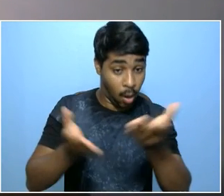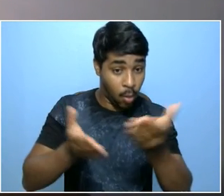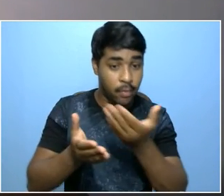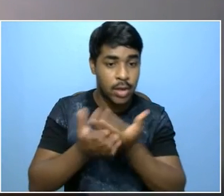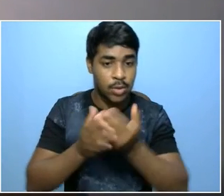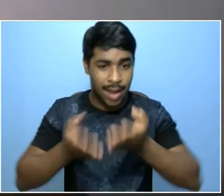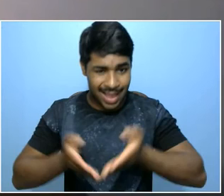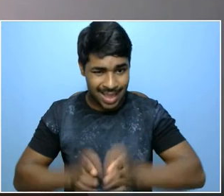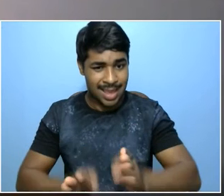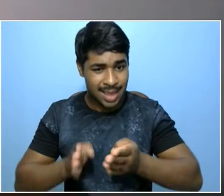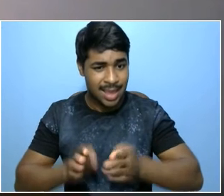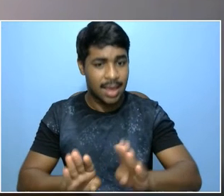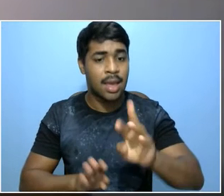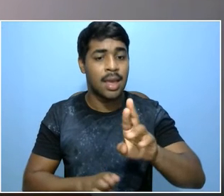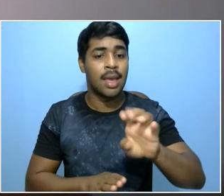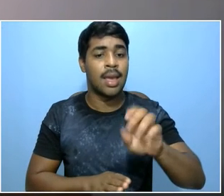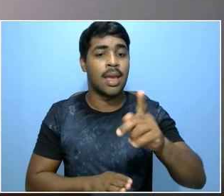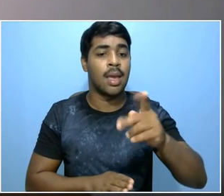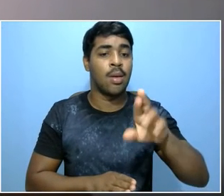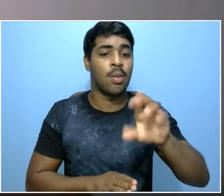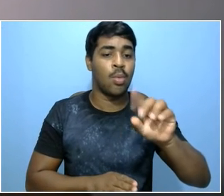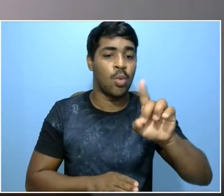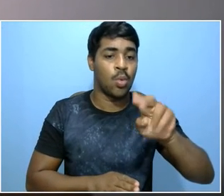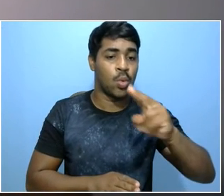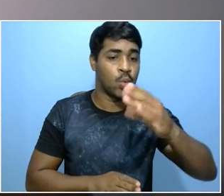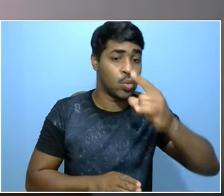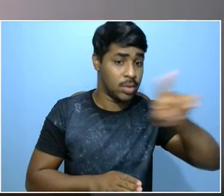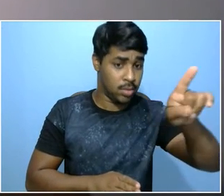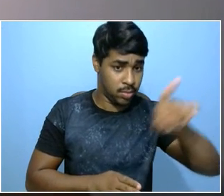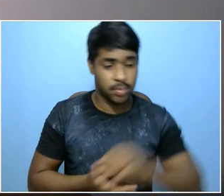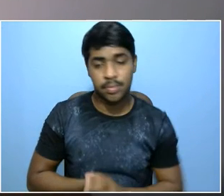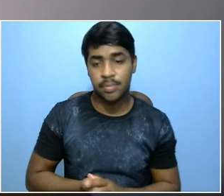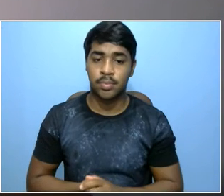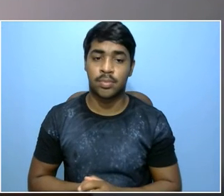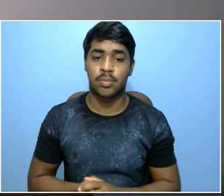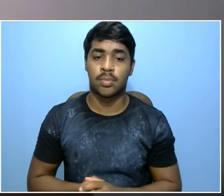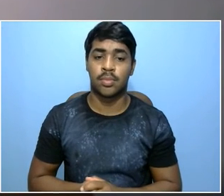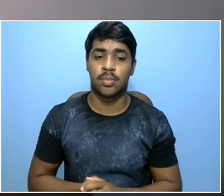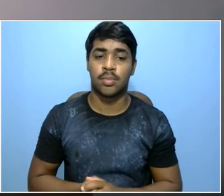lá? Então, vamos dar início.